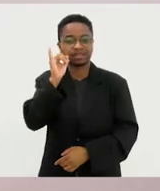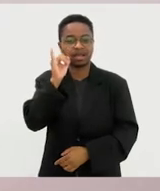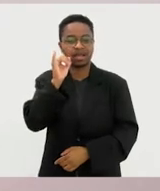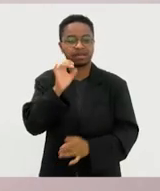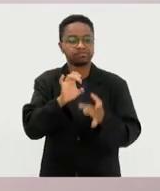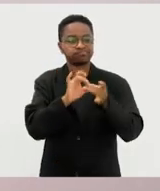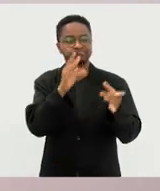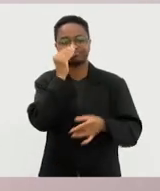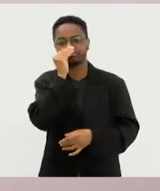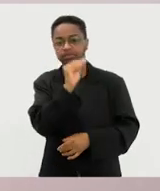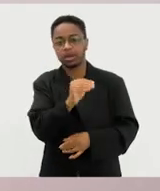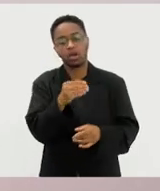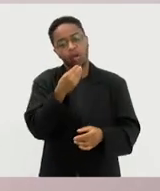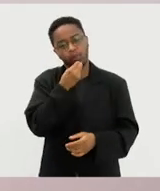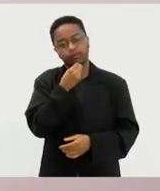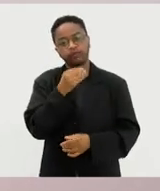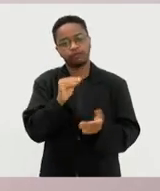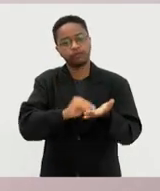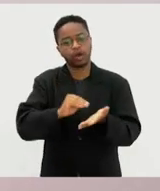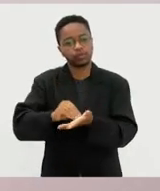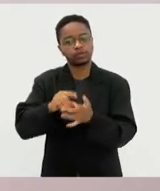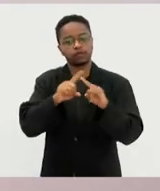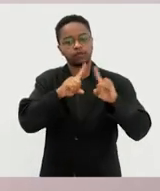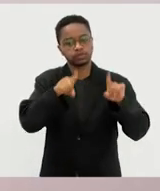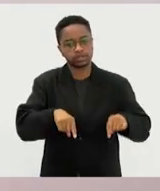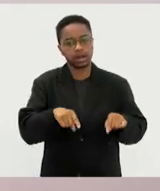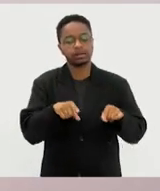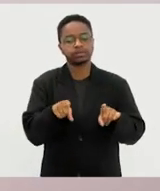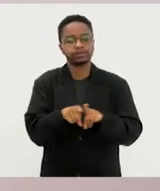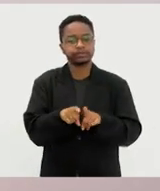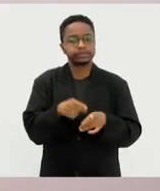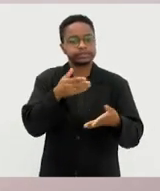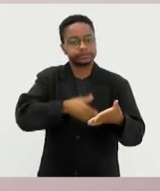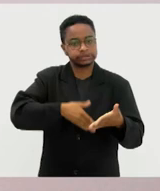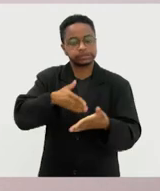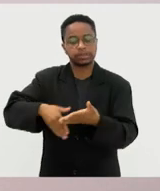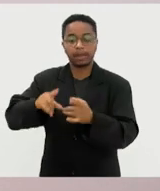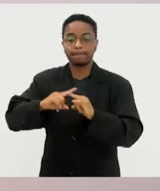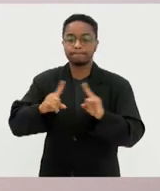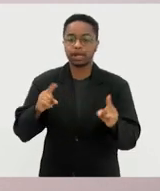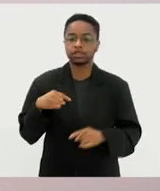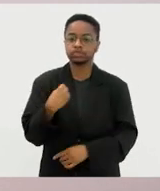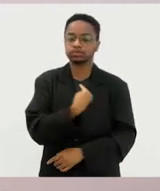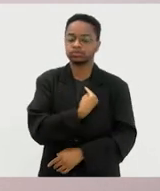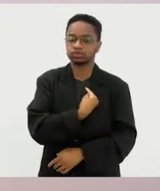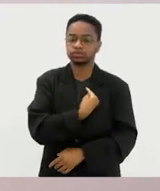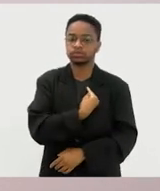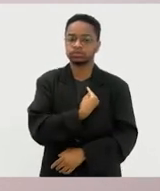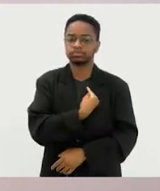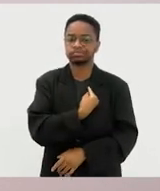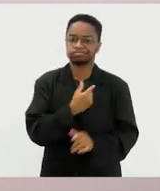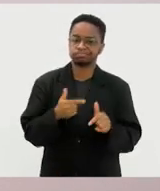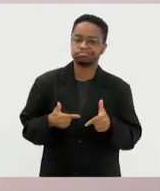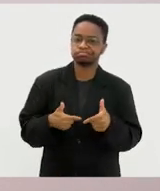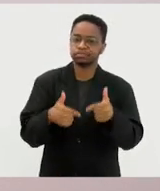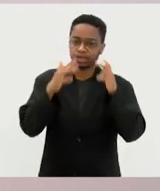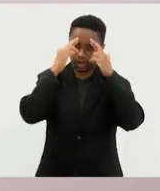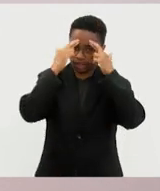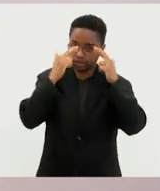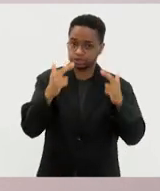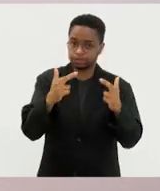tem limitações de pessoal, limitações de braços, e são muitas batalhas. Mas, assim, a gente leva com maior respeito